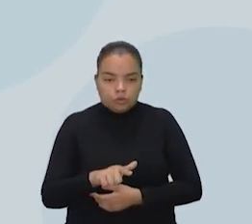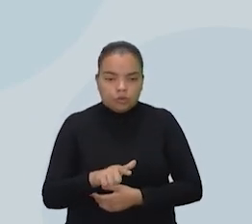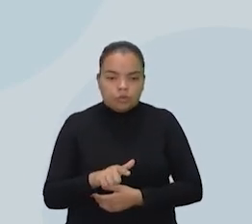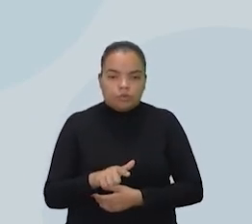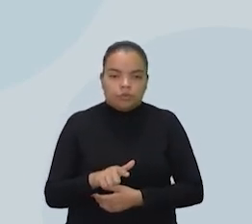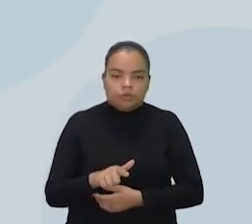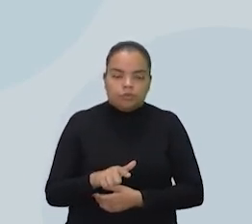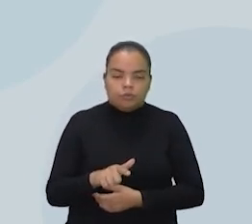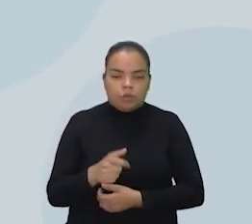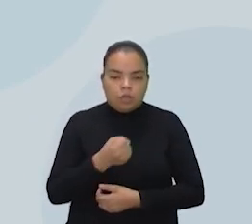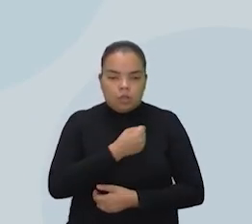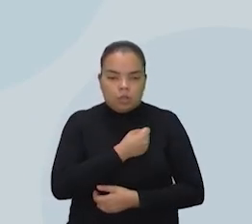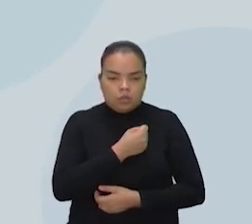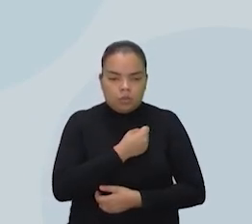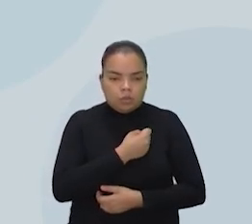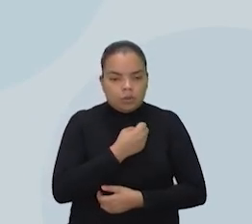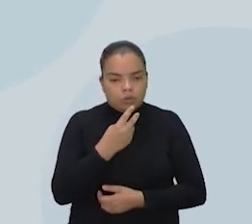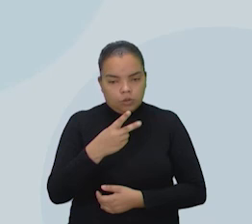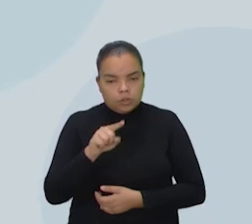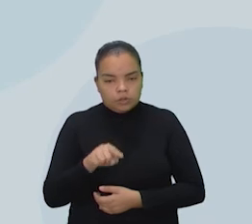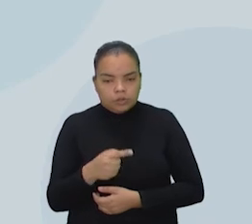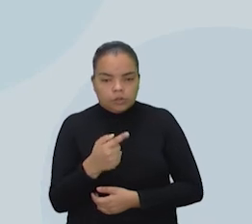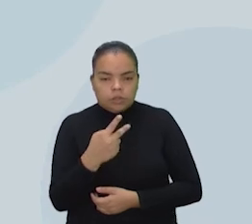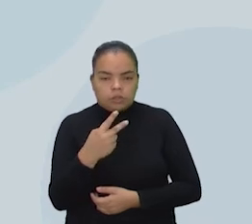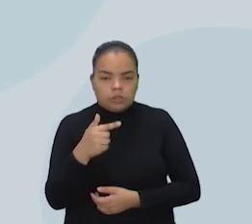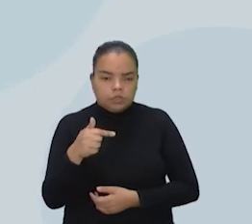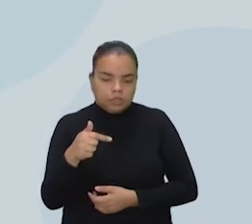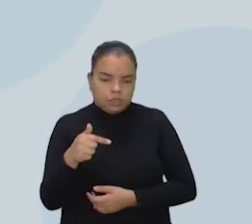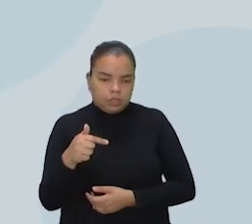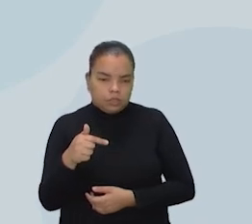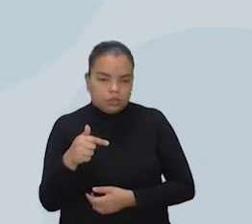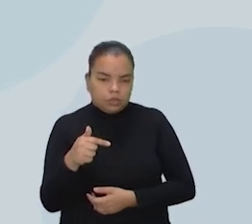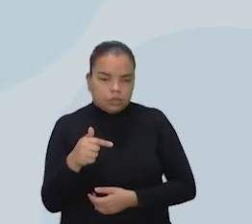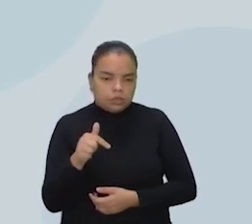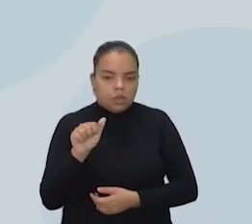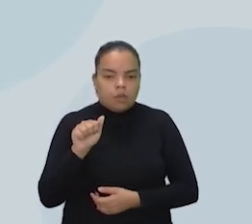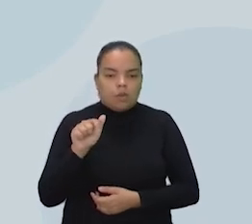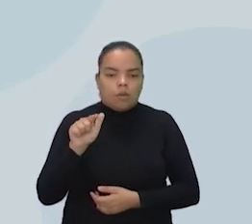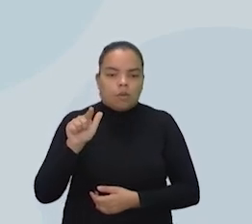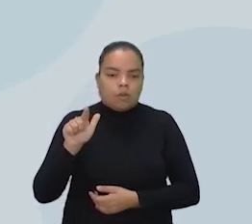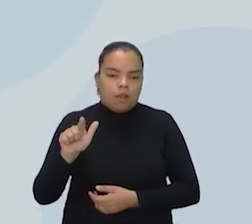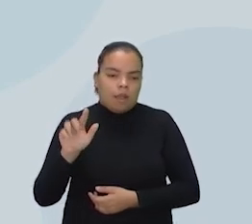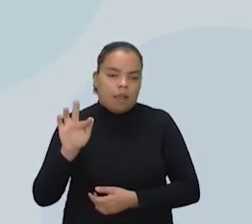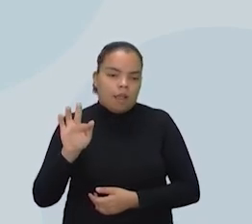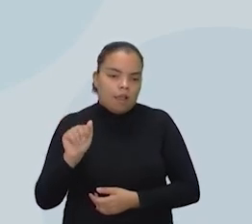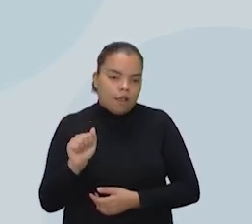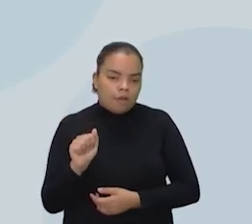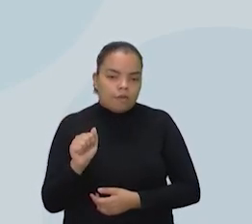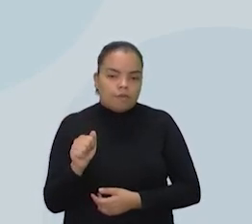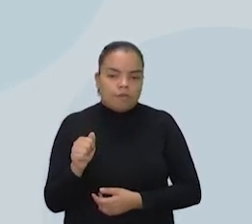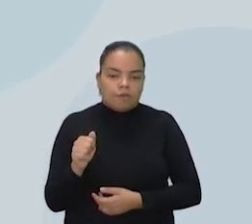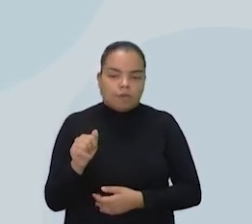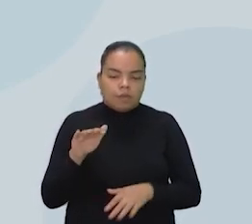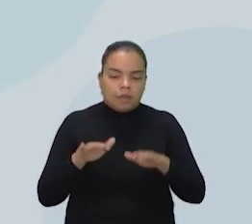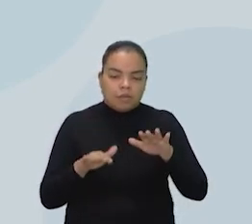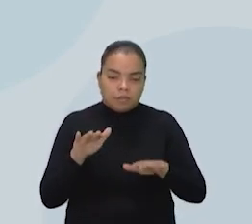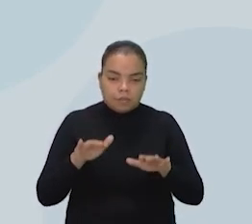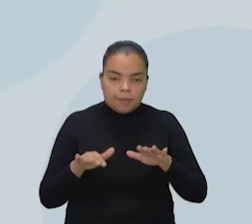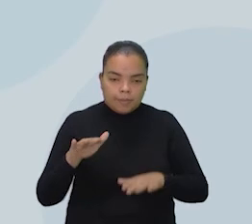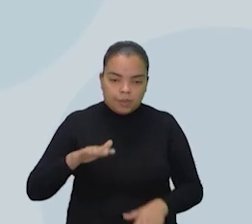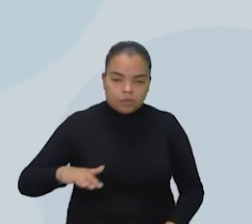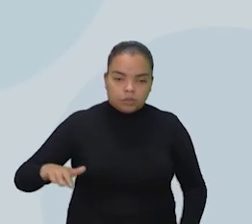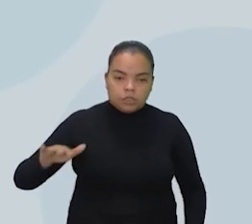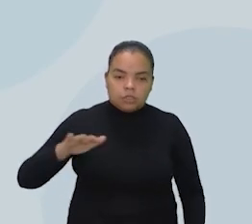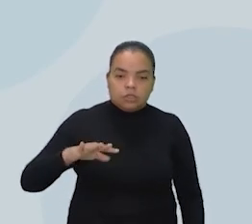Euler, aproximadamente 2,72. O alfa é um valor conhecido, né, que depende do ambiente. O que a gente